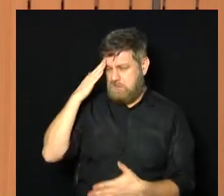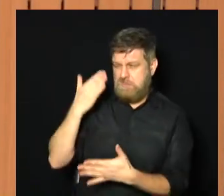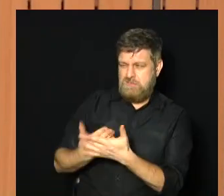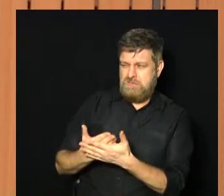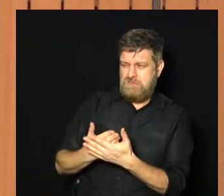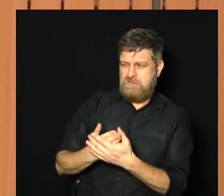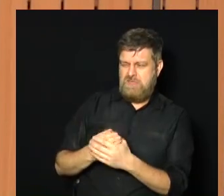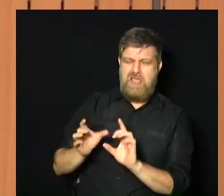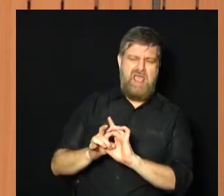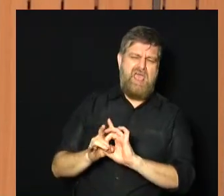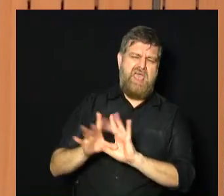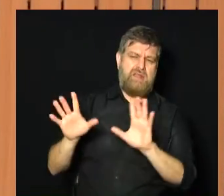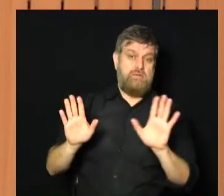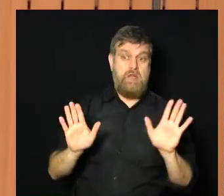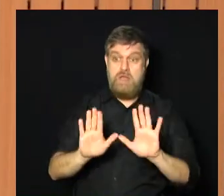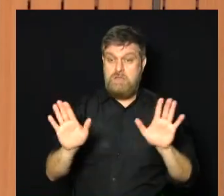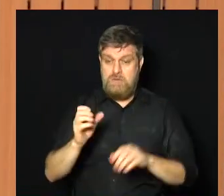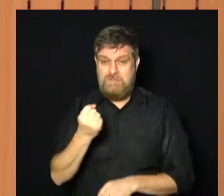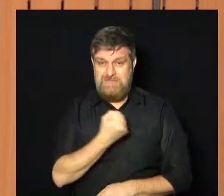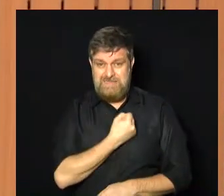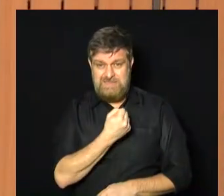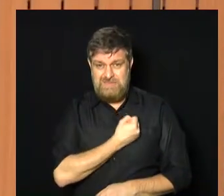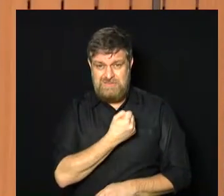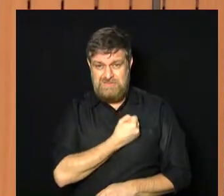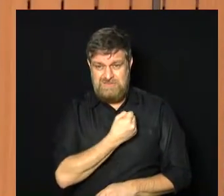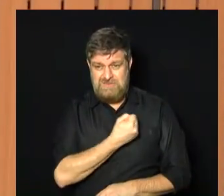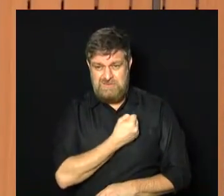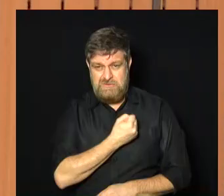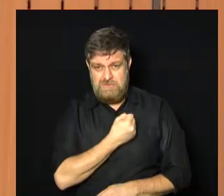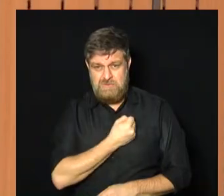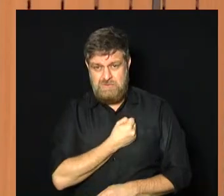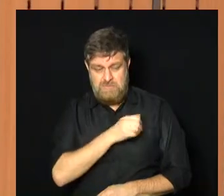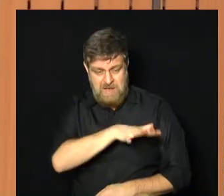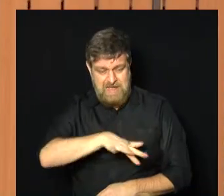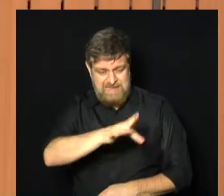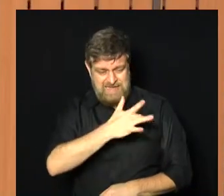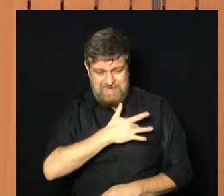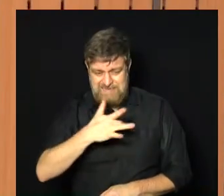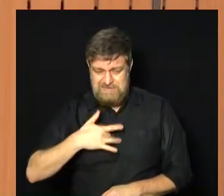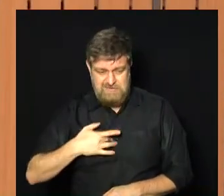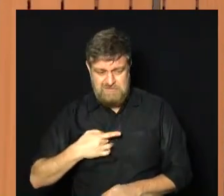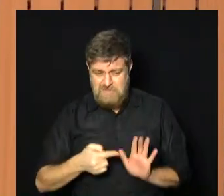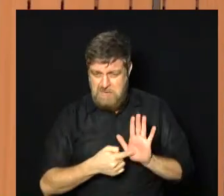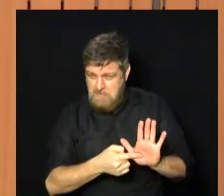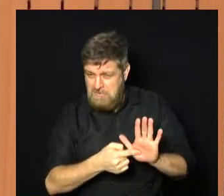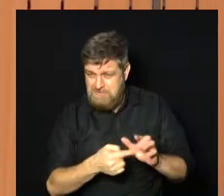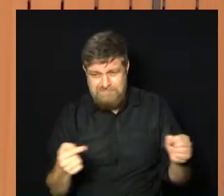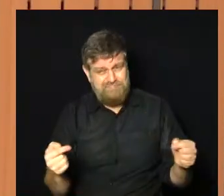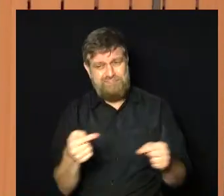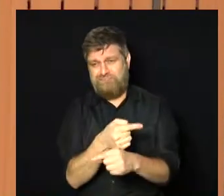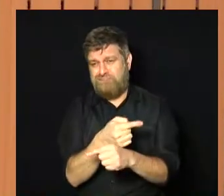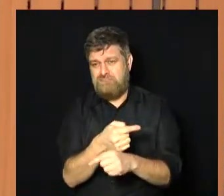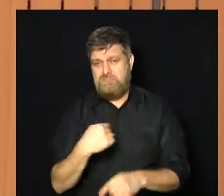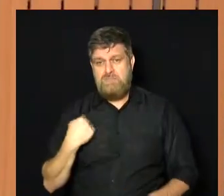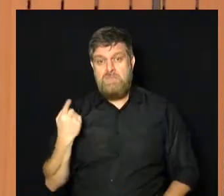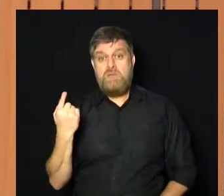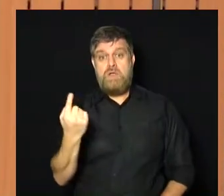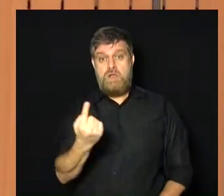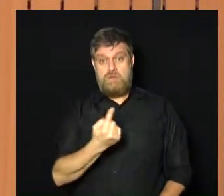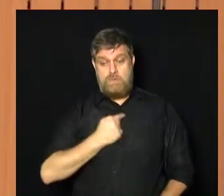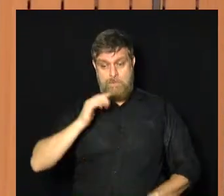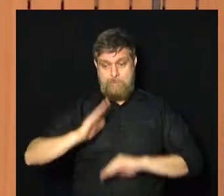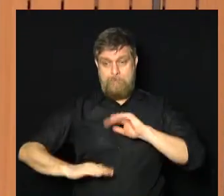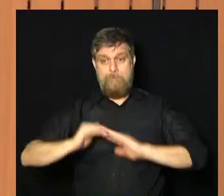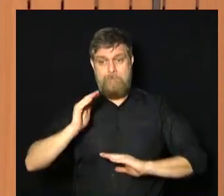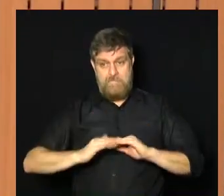mas os números das autoridades sanitárias não mostram isso. Então, vamos tomar aí todas as medidas para a gente